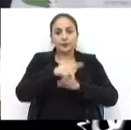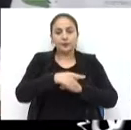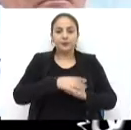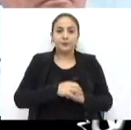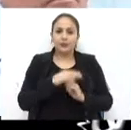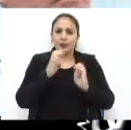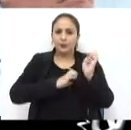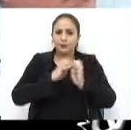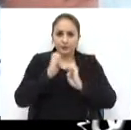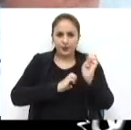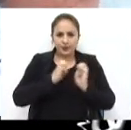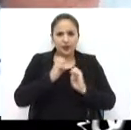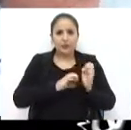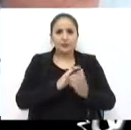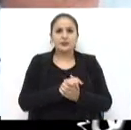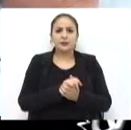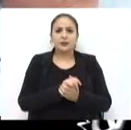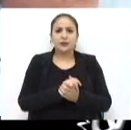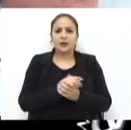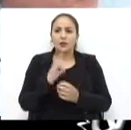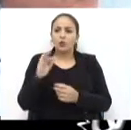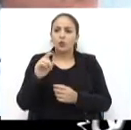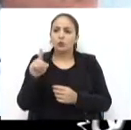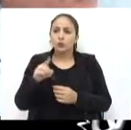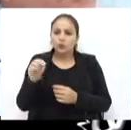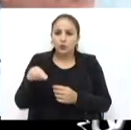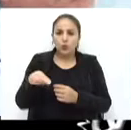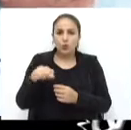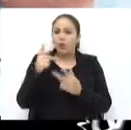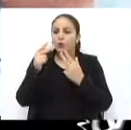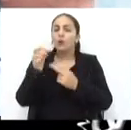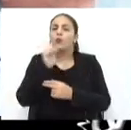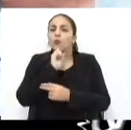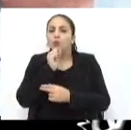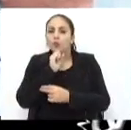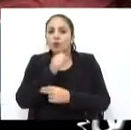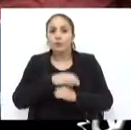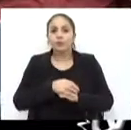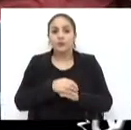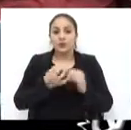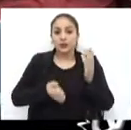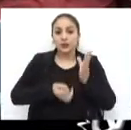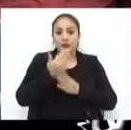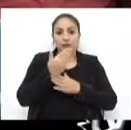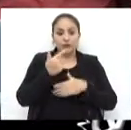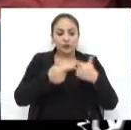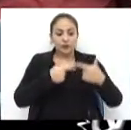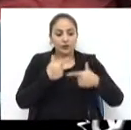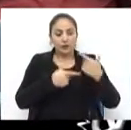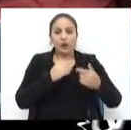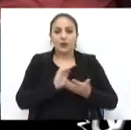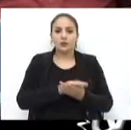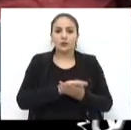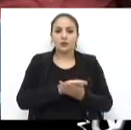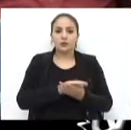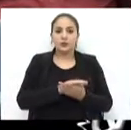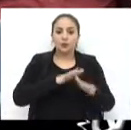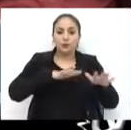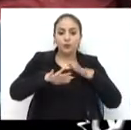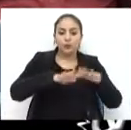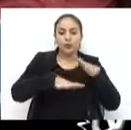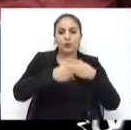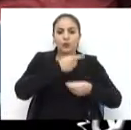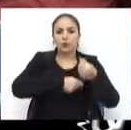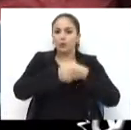vereador Tozon, como a do seu avô, empresas que geram emprego, empresas que fomentaram e fomentam a nossa